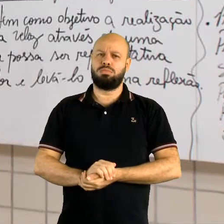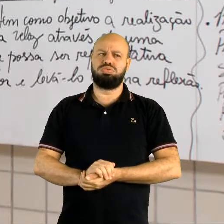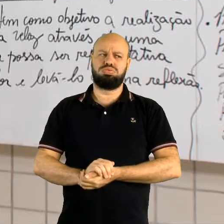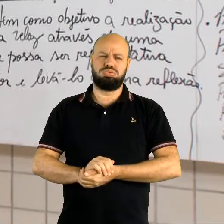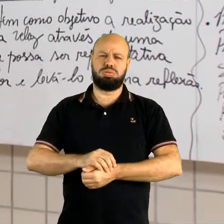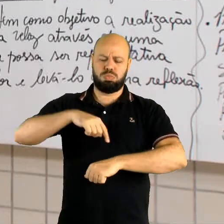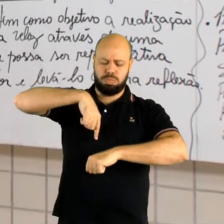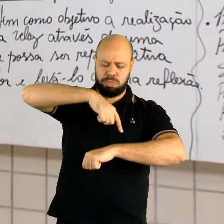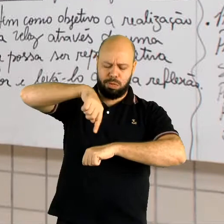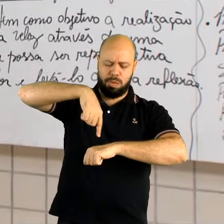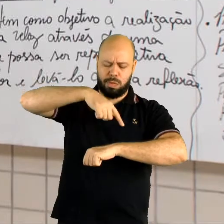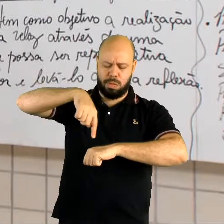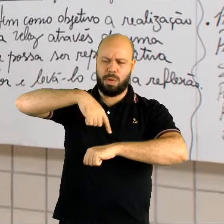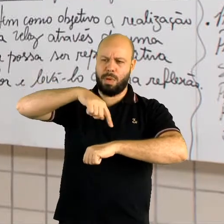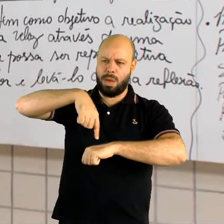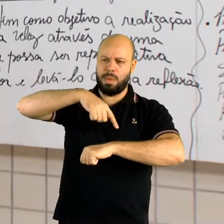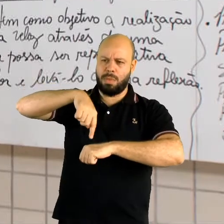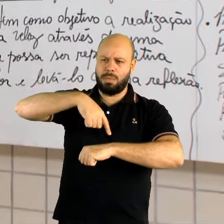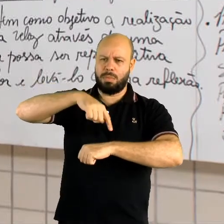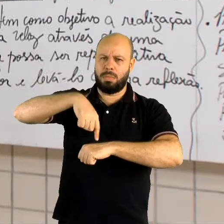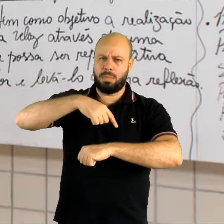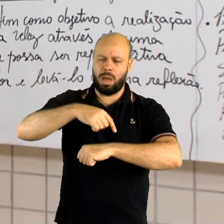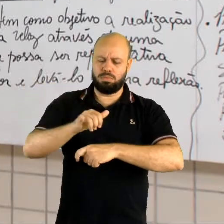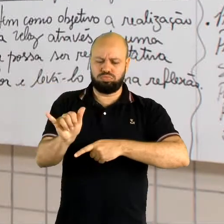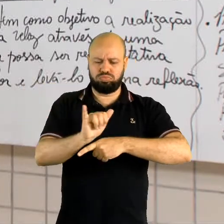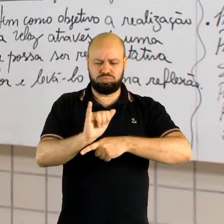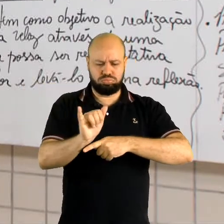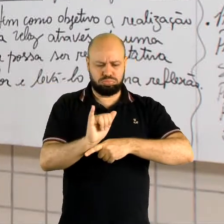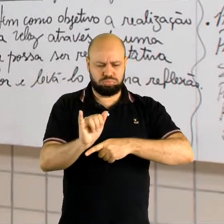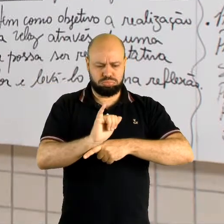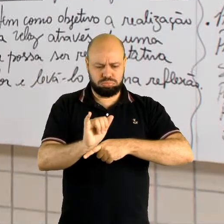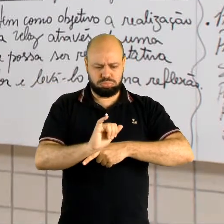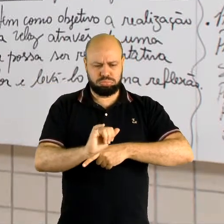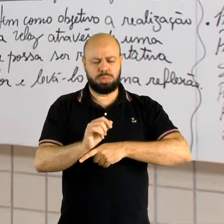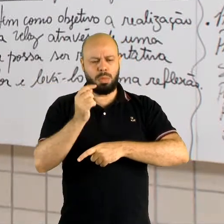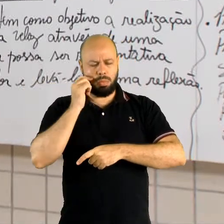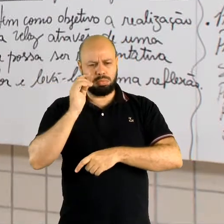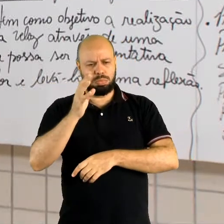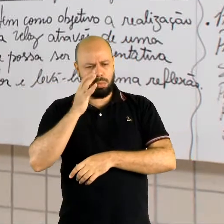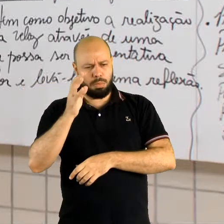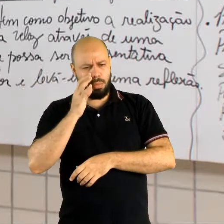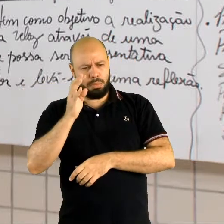quê? Acessando canais lá do YouTube e assistindo lá na tela.